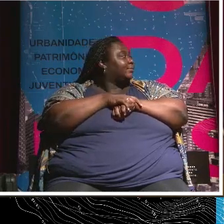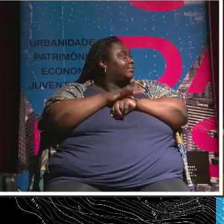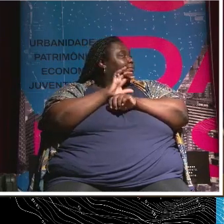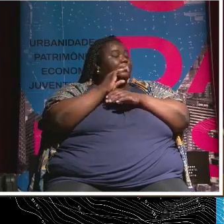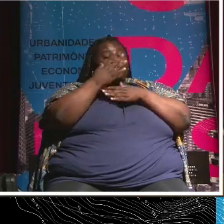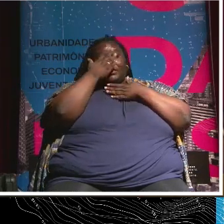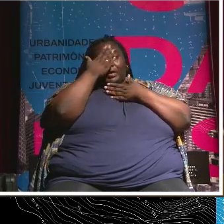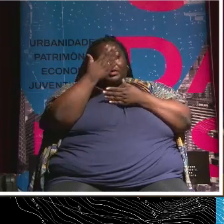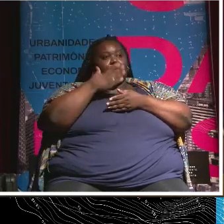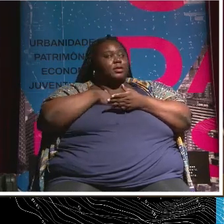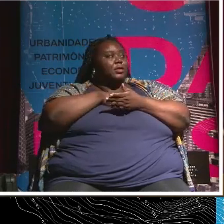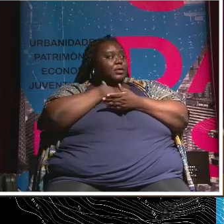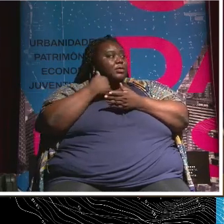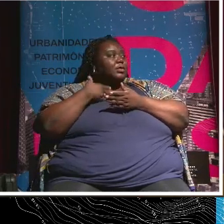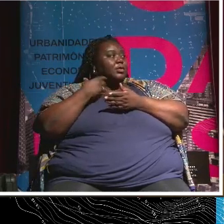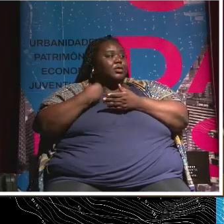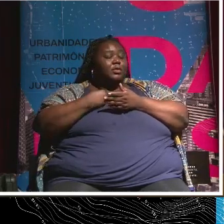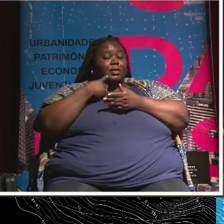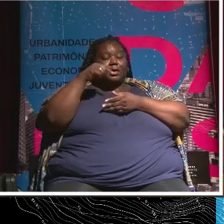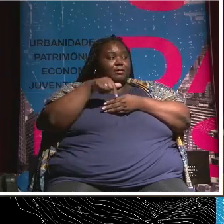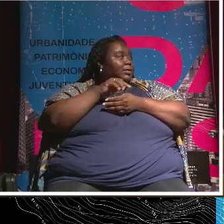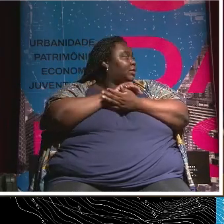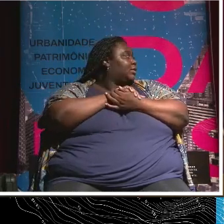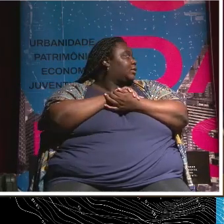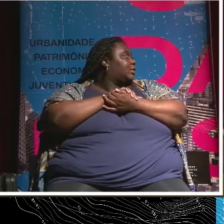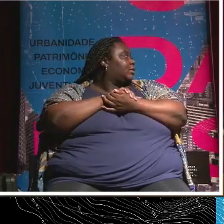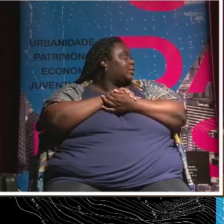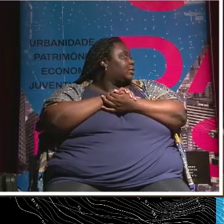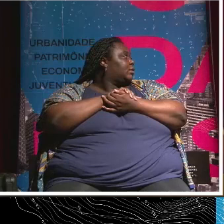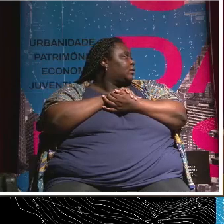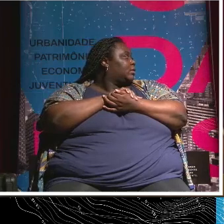agradecer, gostei muito de ter vindo, assim,